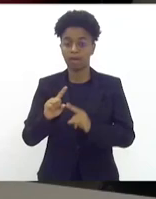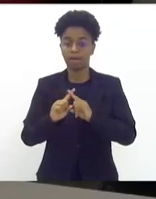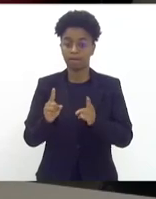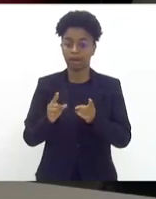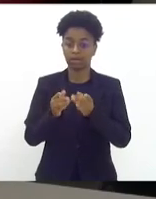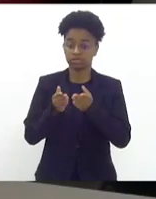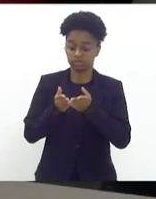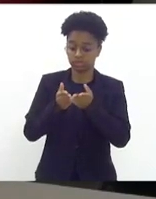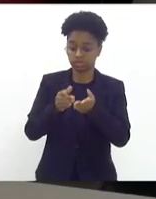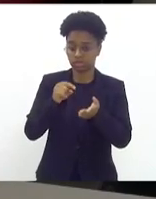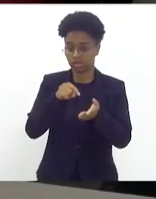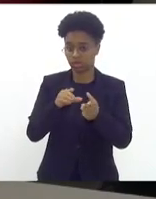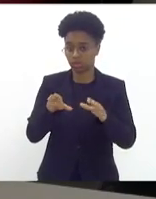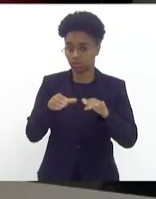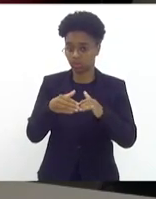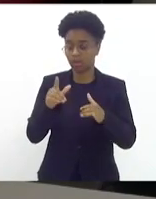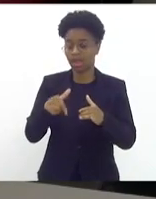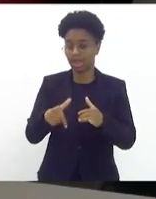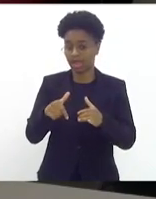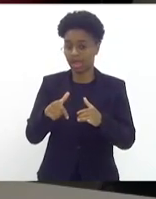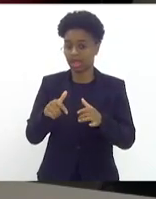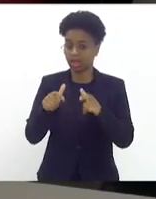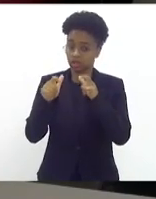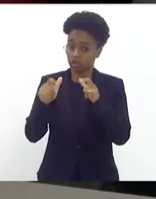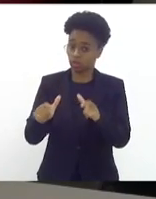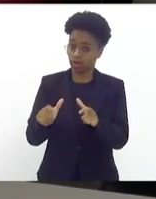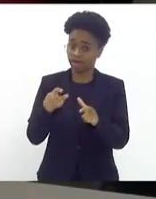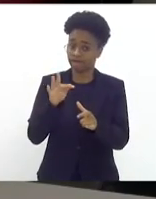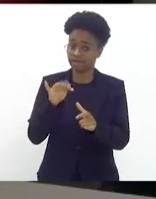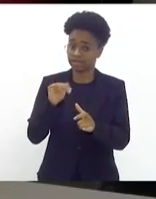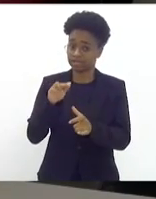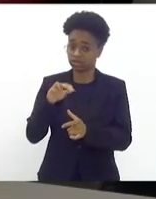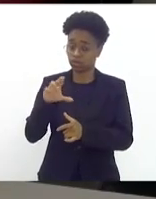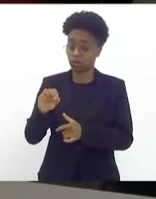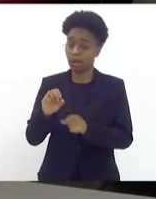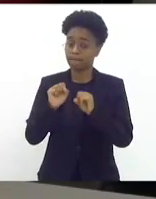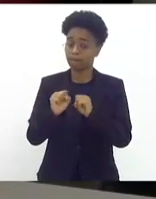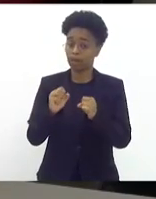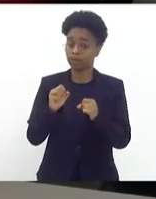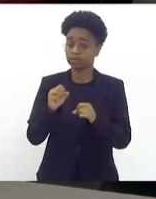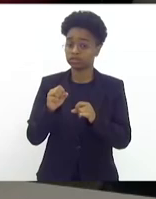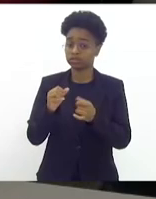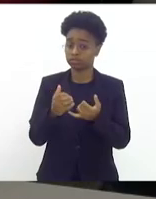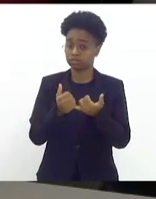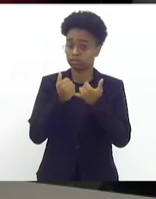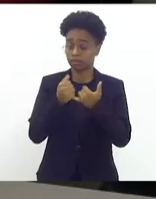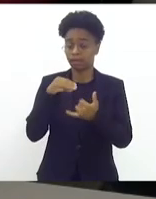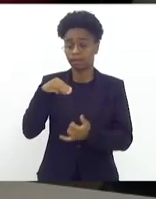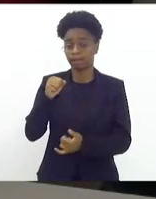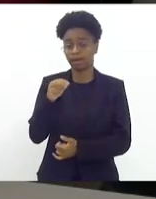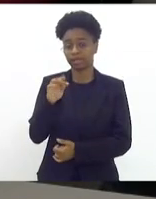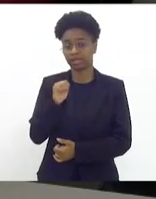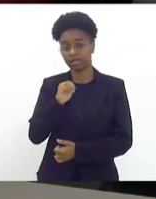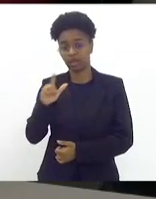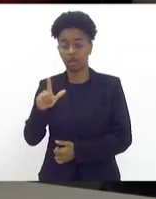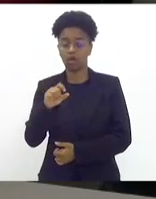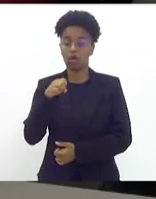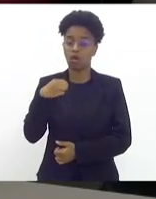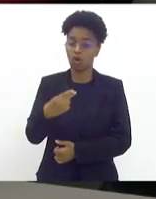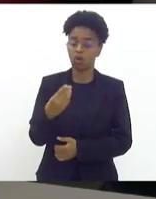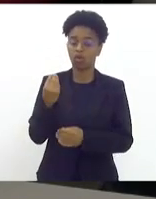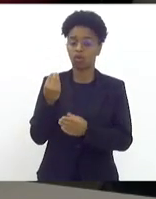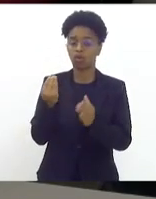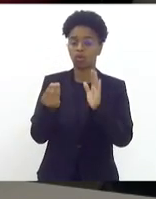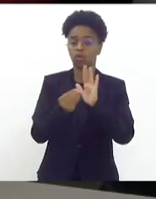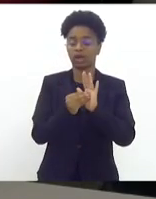espaço físico. Poderia ser um patrimônio material ou declarar as festividades,